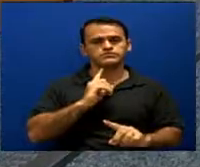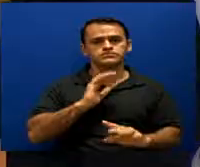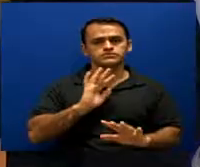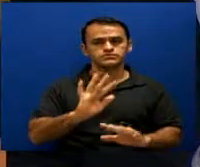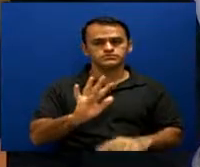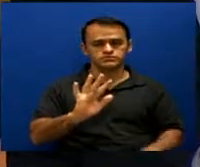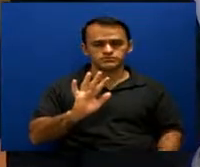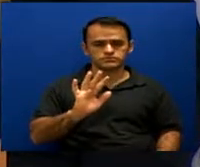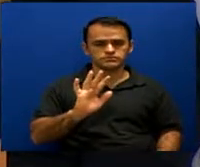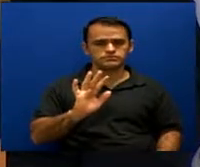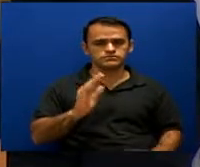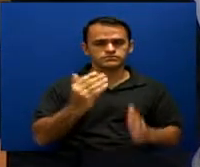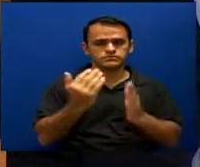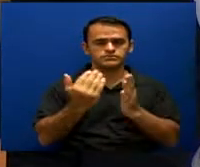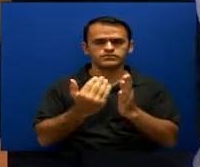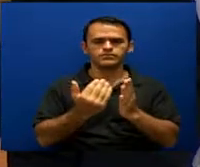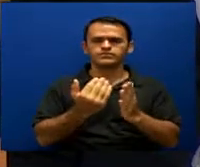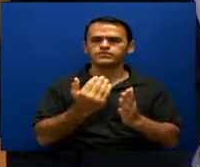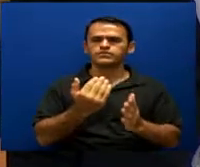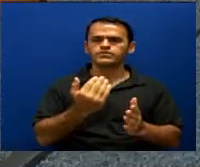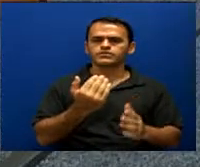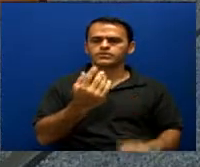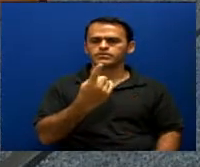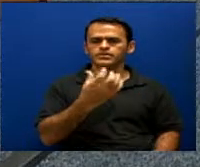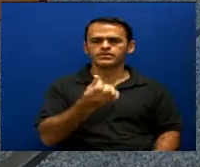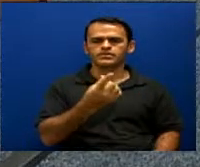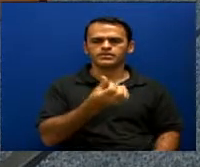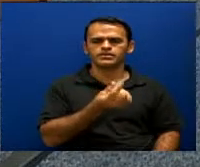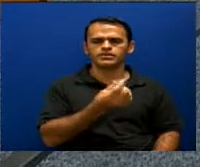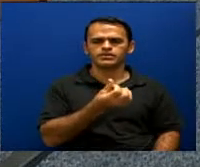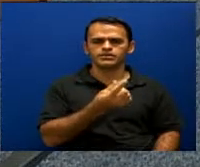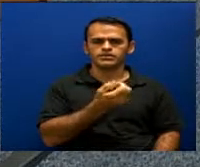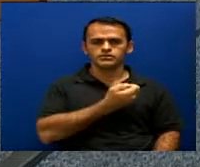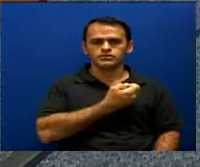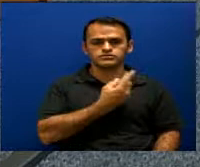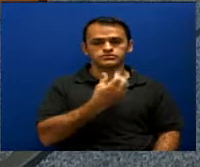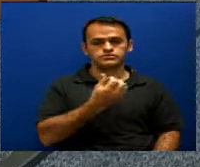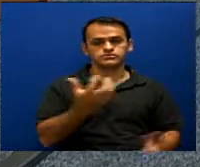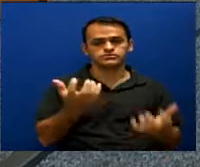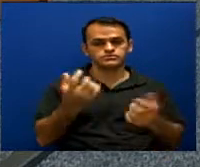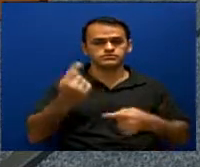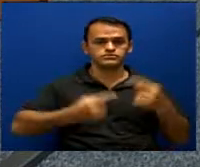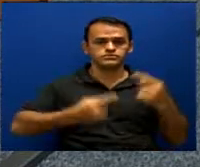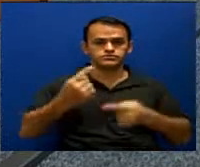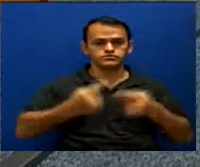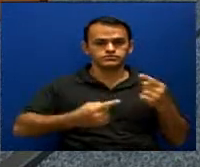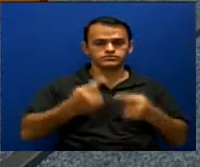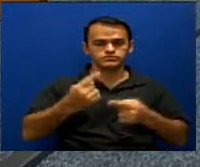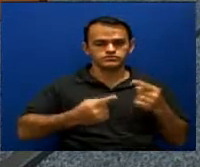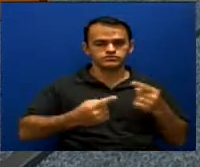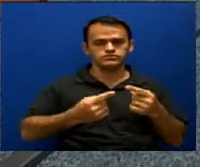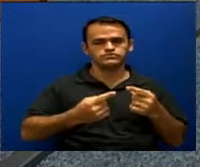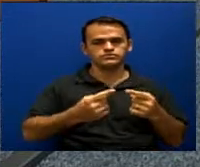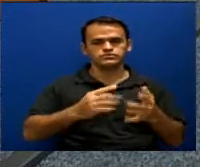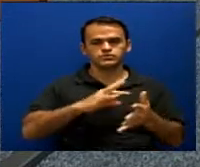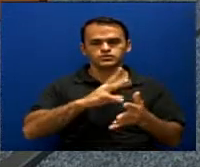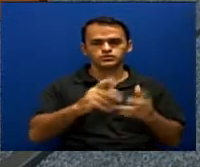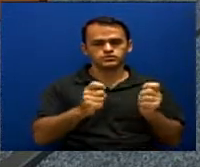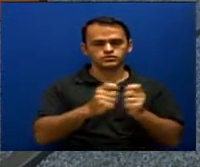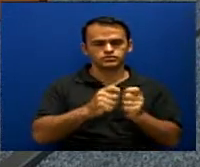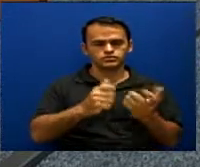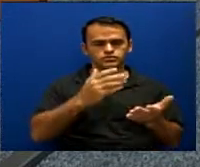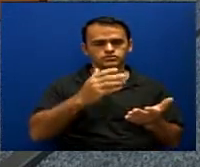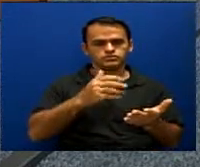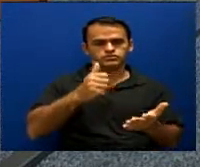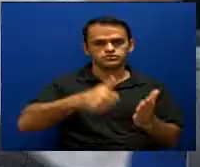emenda, quero deixar justificado que a emenda 16, da qual pretendia debater e foi votada em bloco, que meu voto